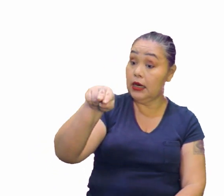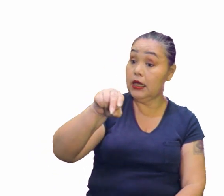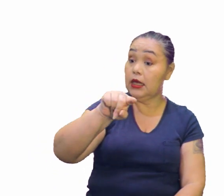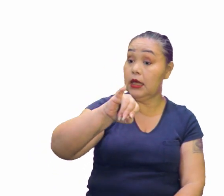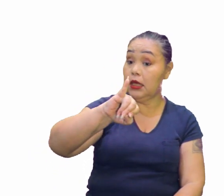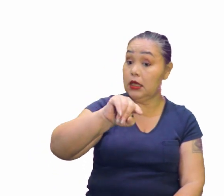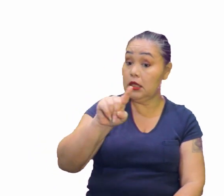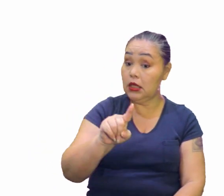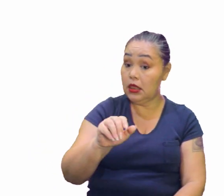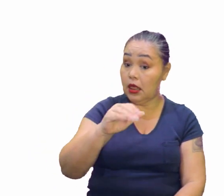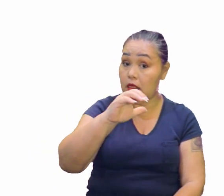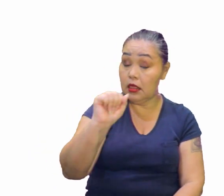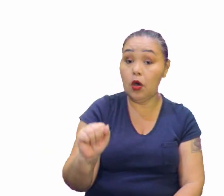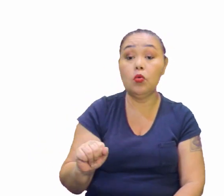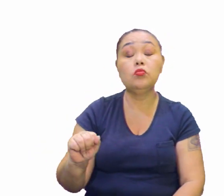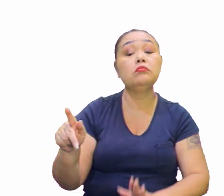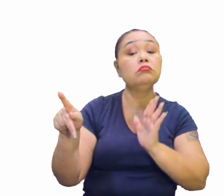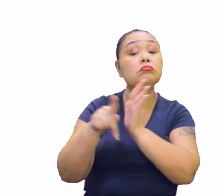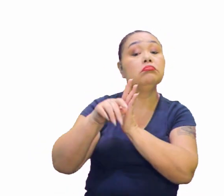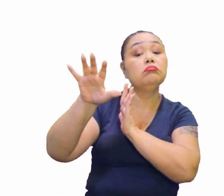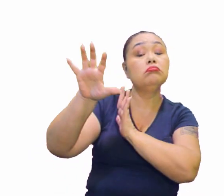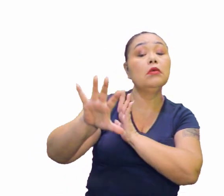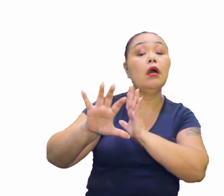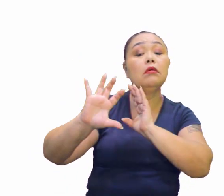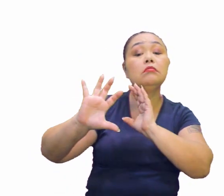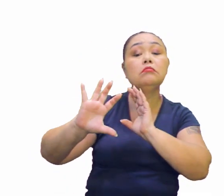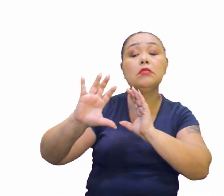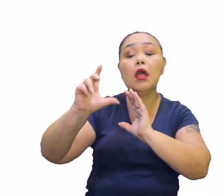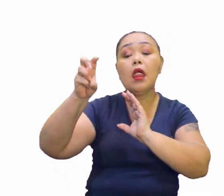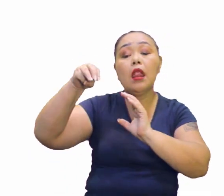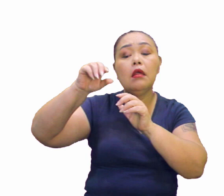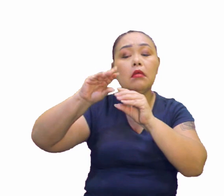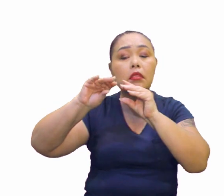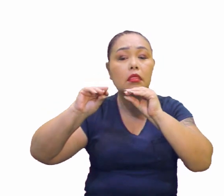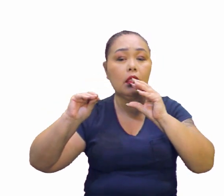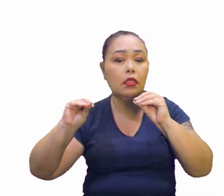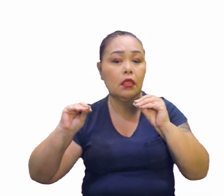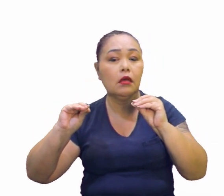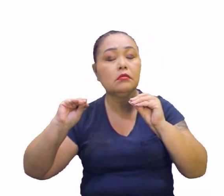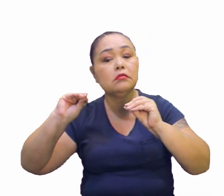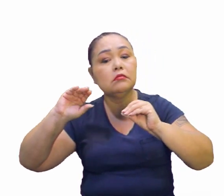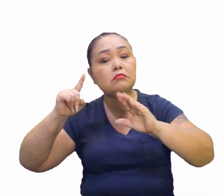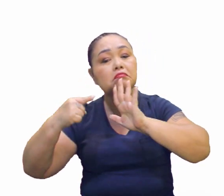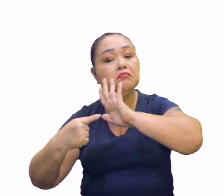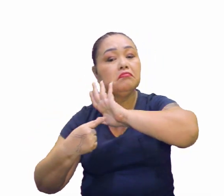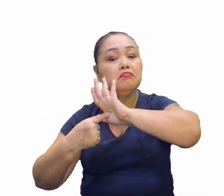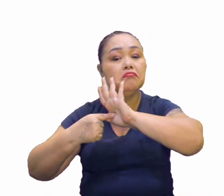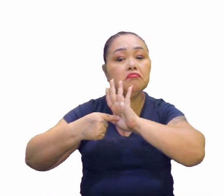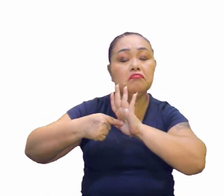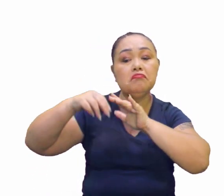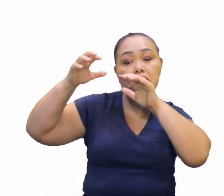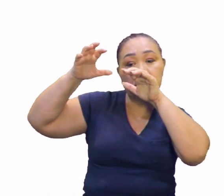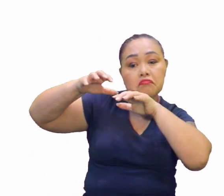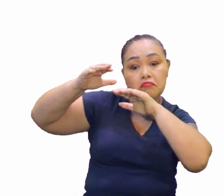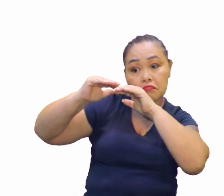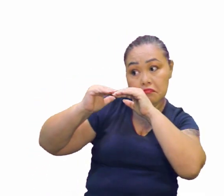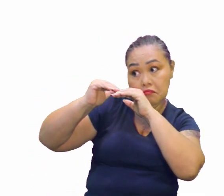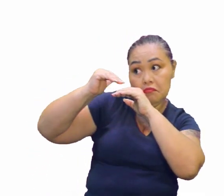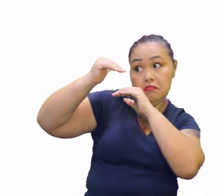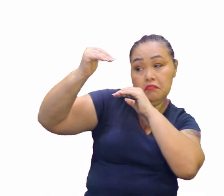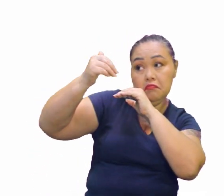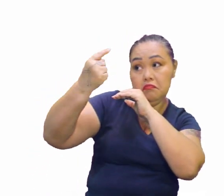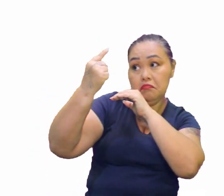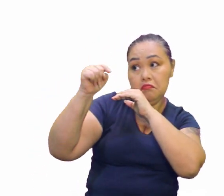é típica de regiões com clima mais úmidos e que costuma apresentar um regime de chuvas que